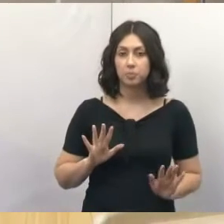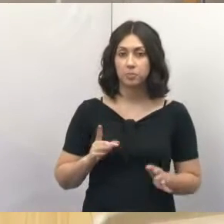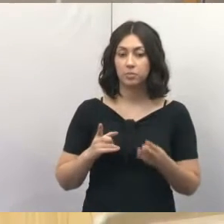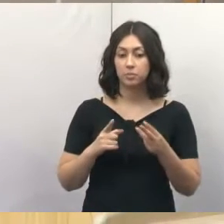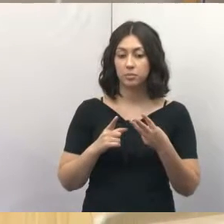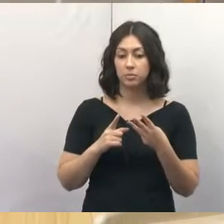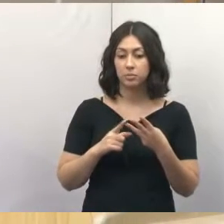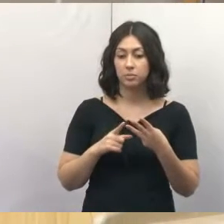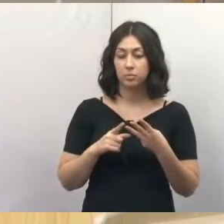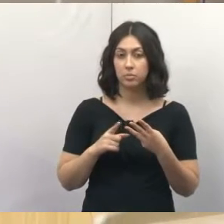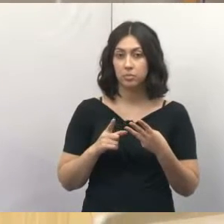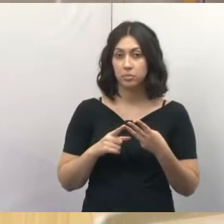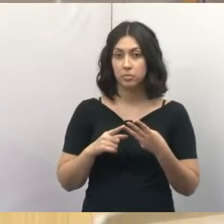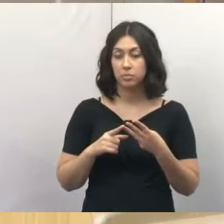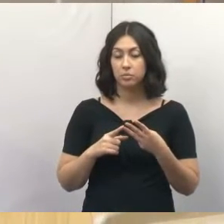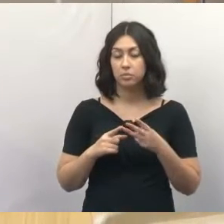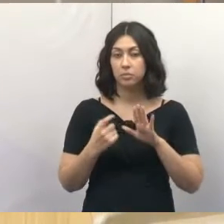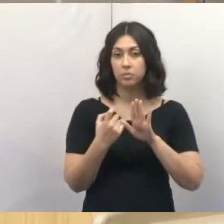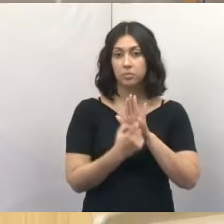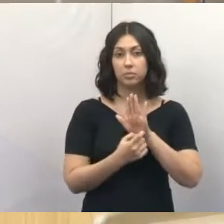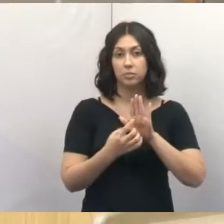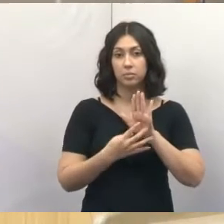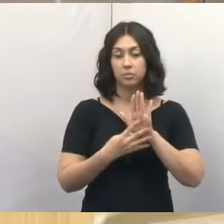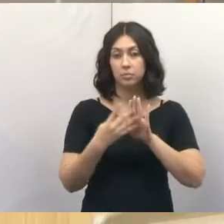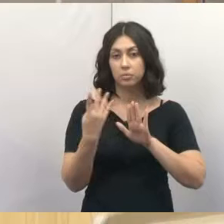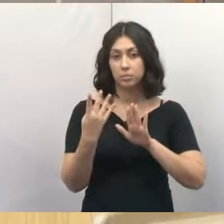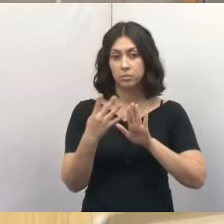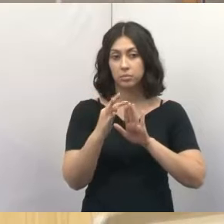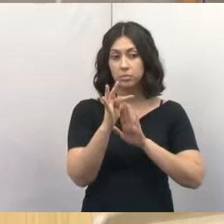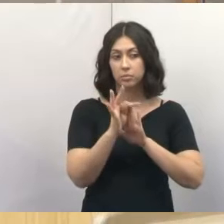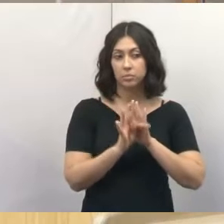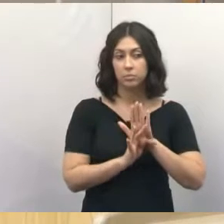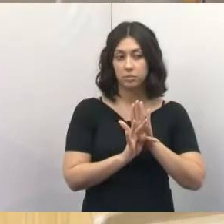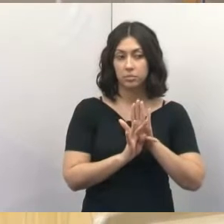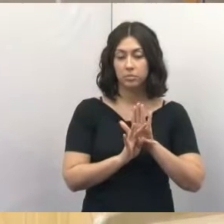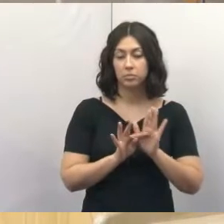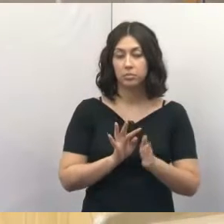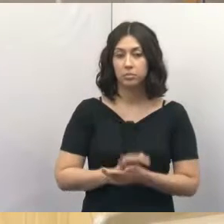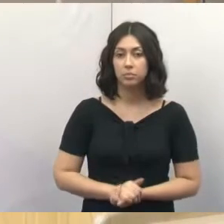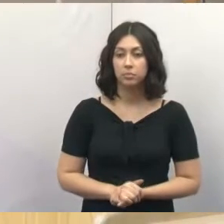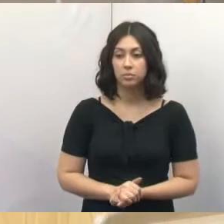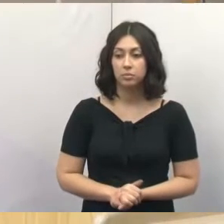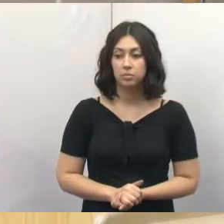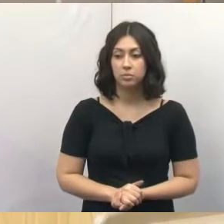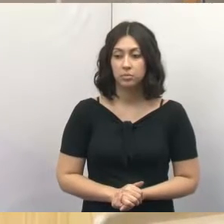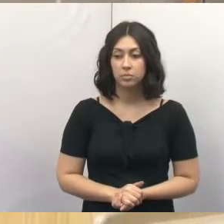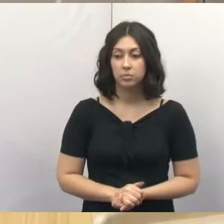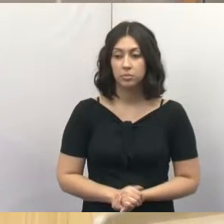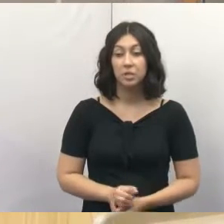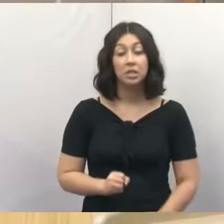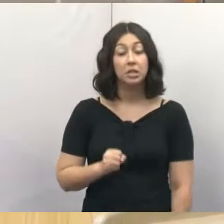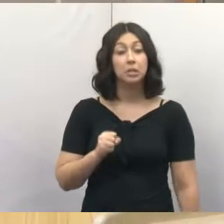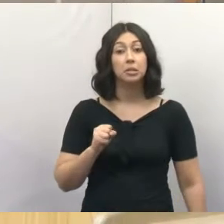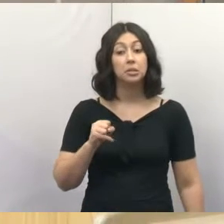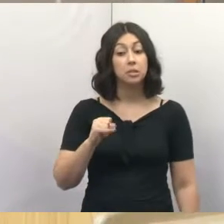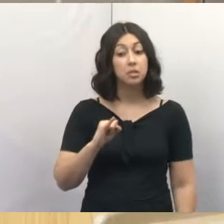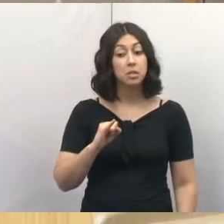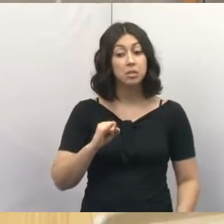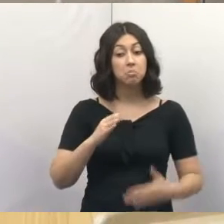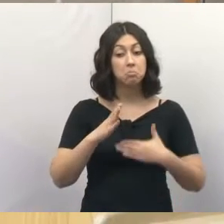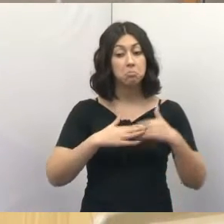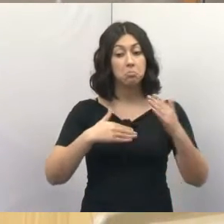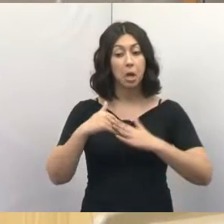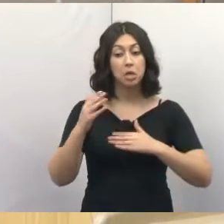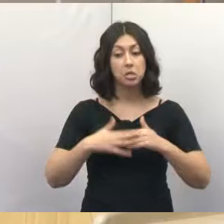3. O parágrafo 4º do artigo 13 passa a ter a seguinte redação. Parágrafo 4º. Se praticada a conduta do